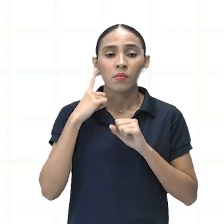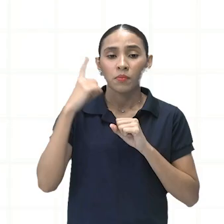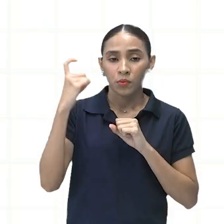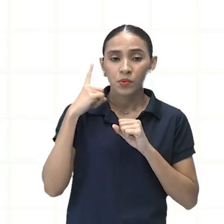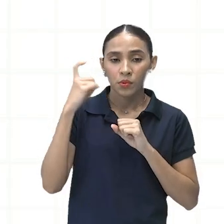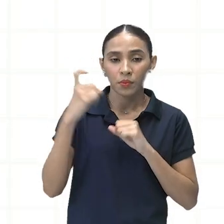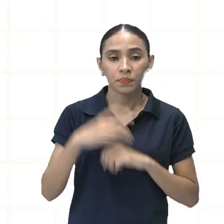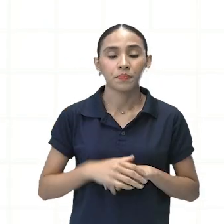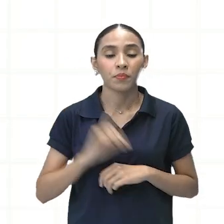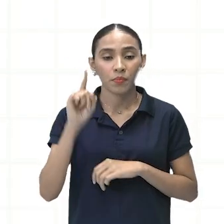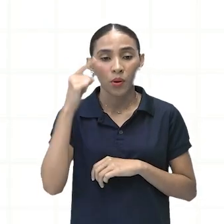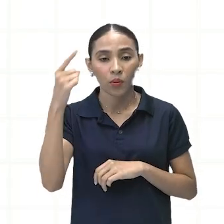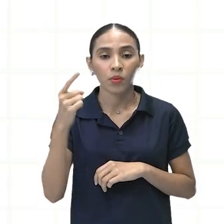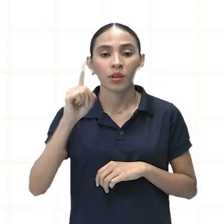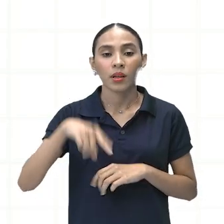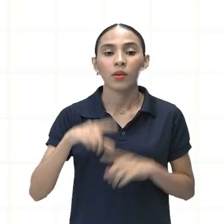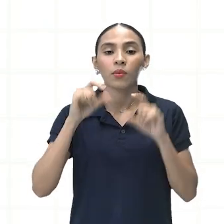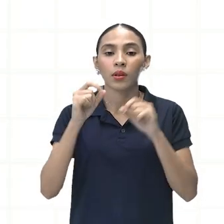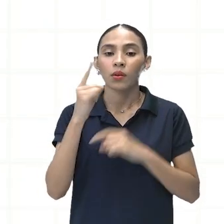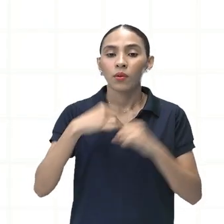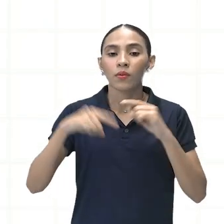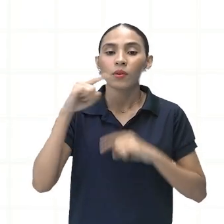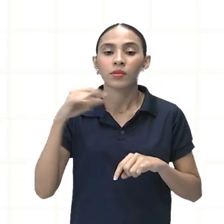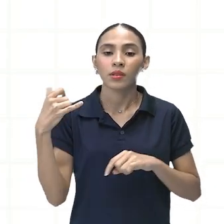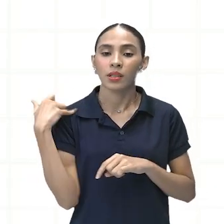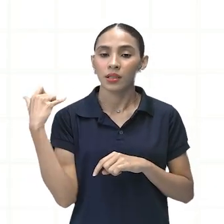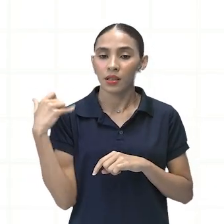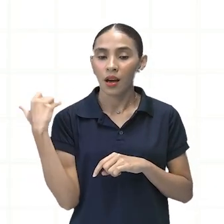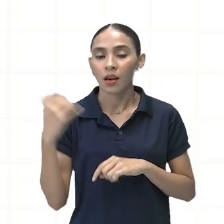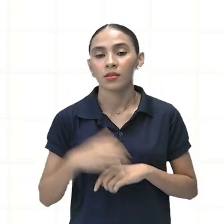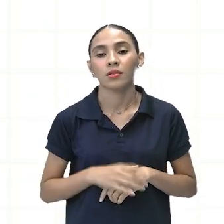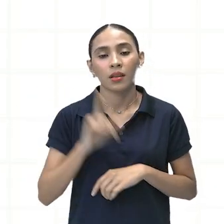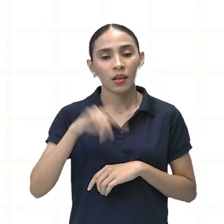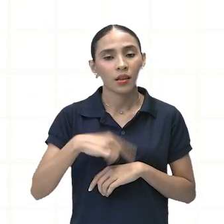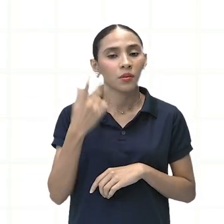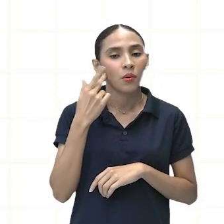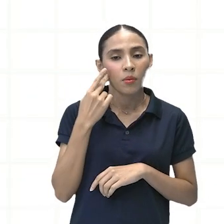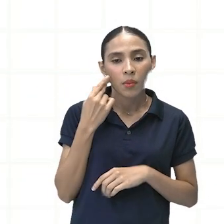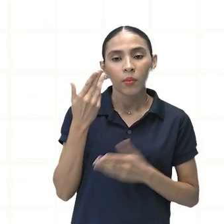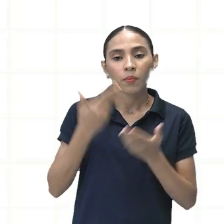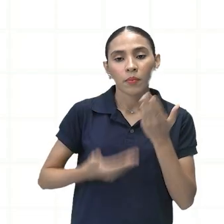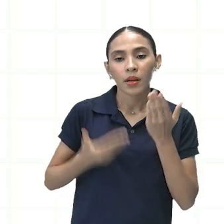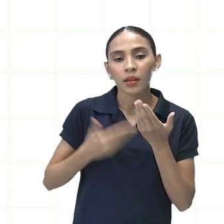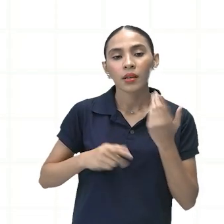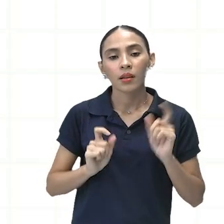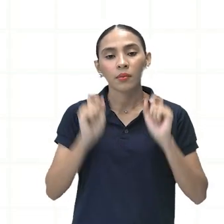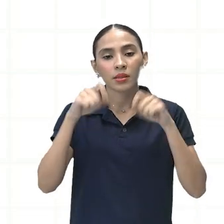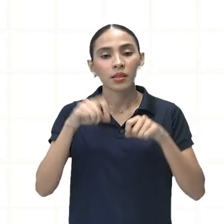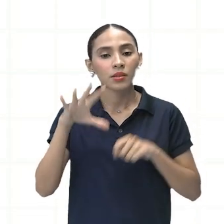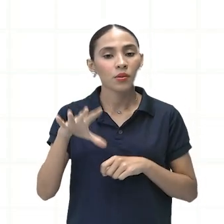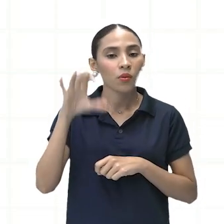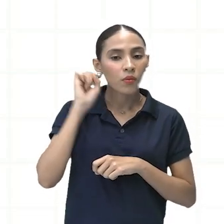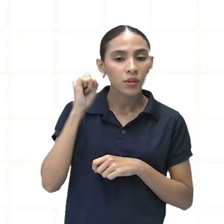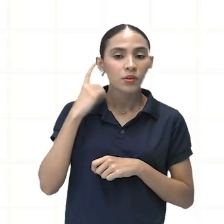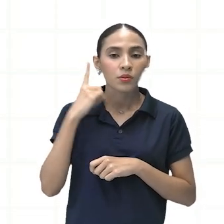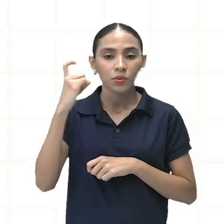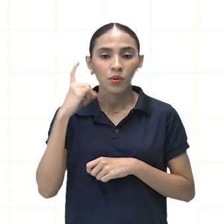som. Uma outra questão seria o avanço da idade. É comum perder a capacidade